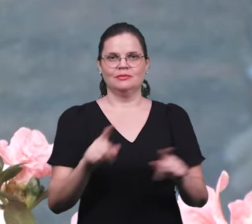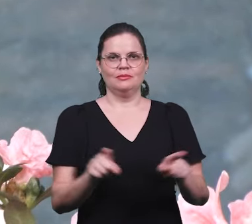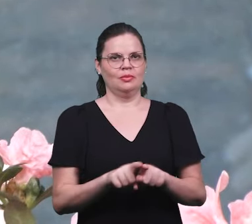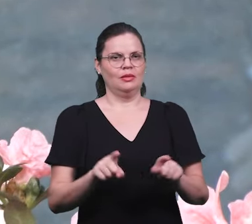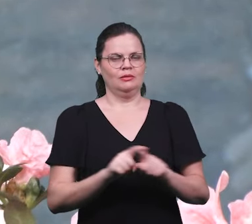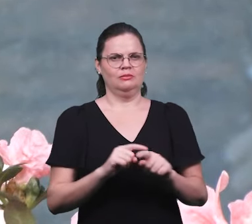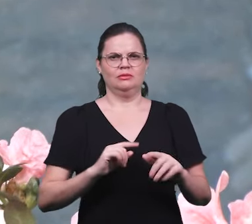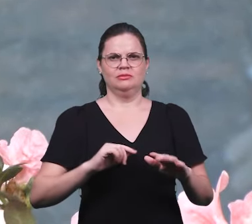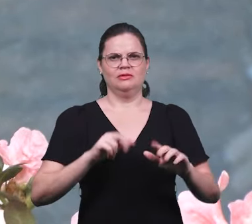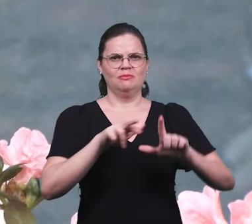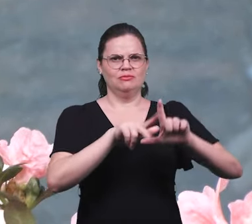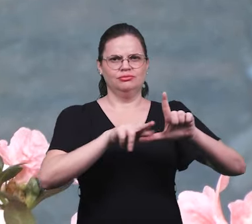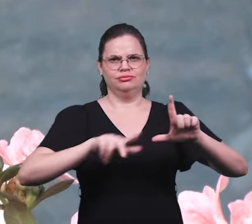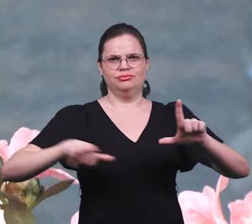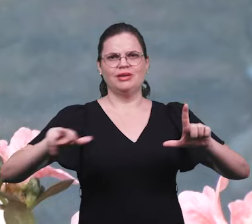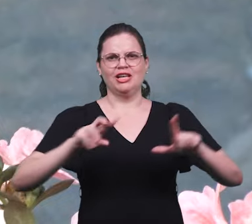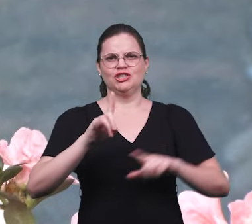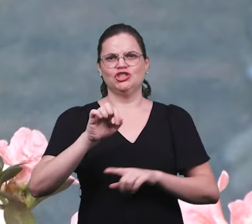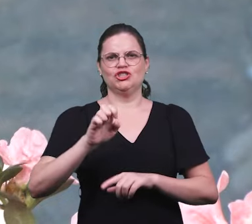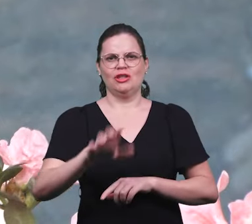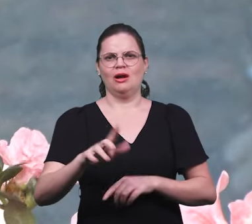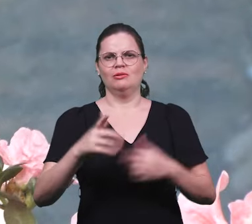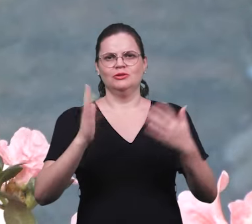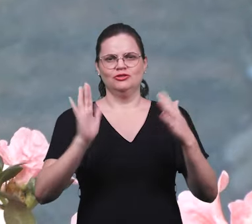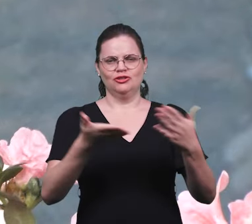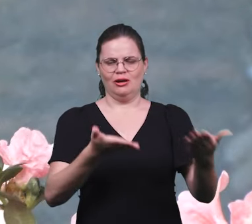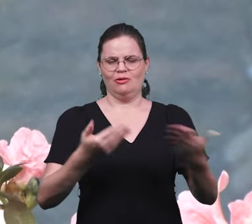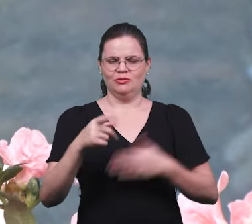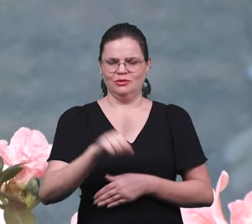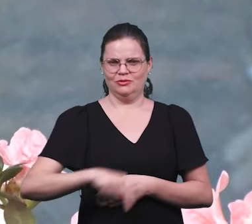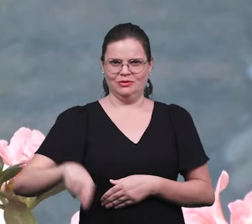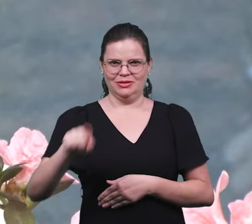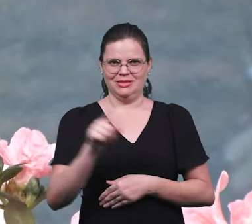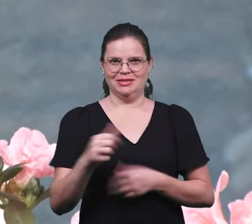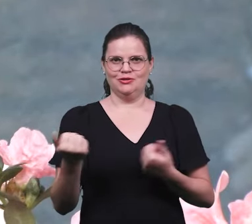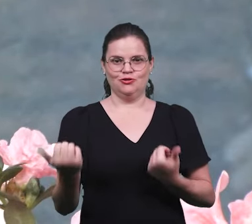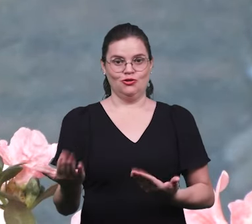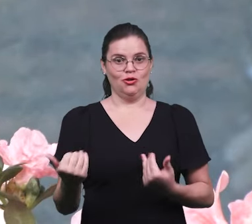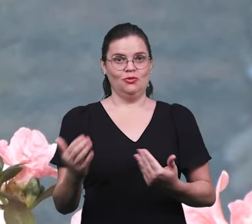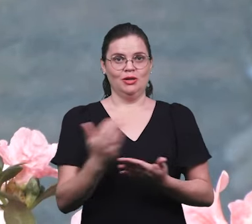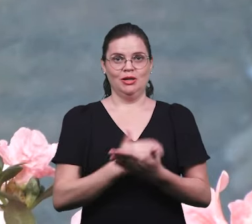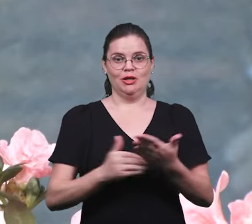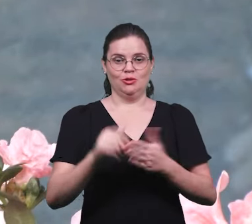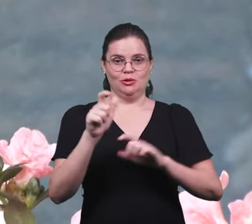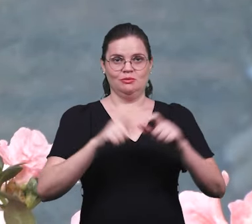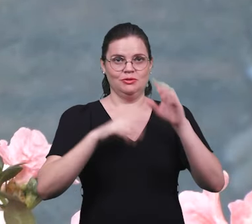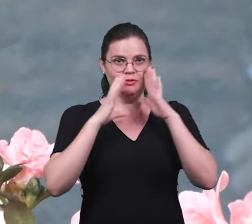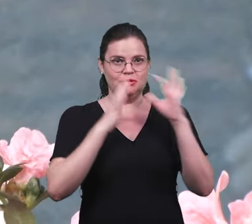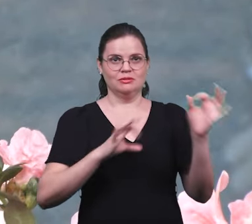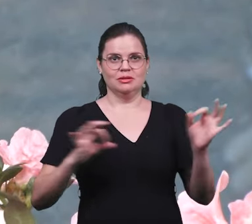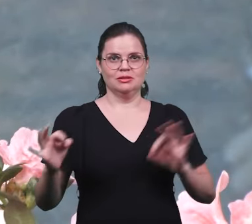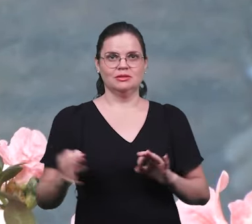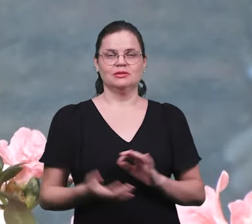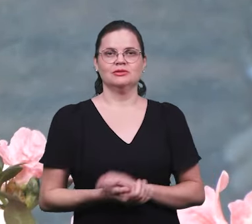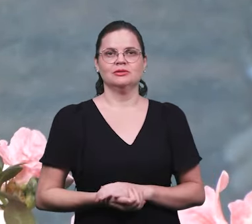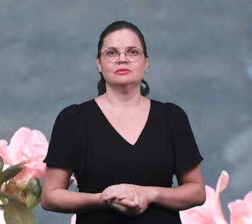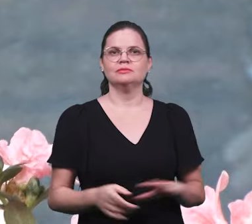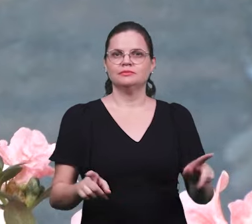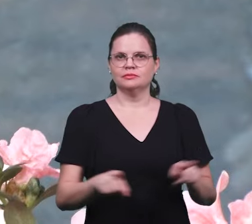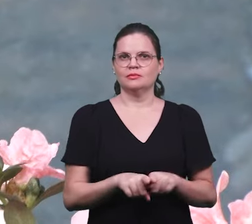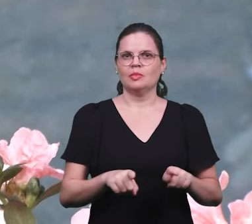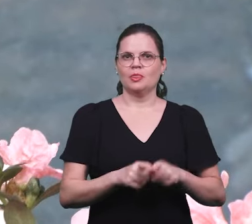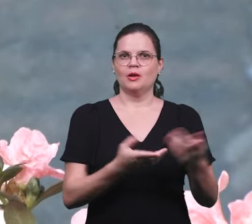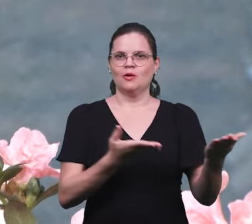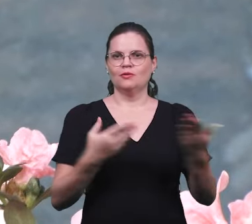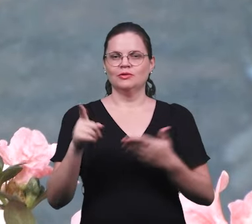também por todas as plataformas digitais, conforme a Nínive convidou vocês, jovens e também a todos que estão nos assistindo. E também eu